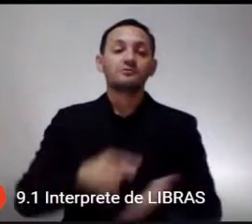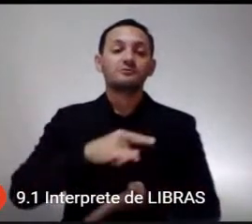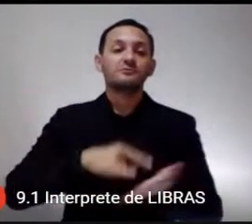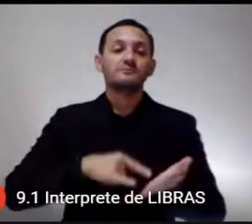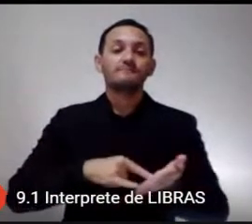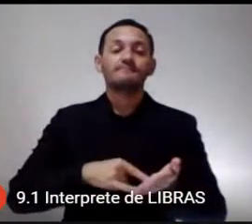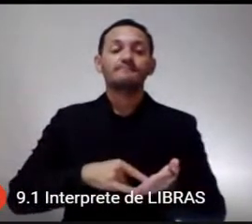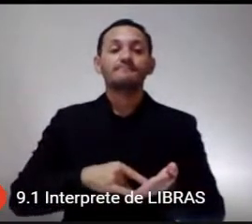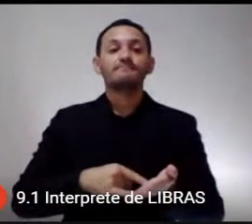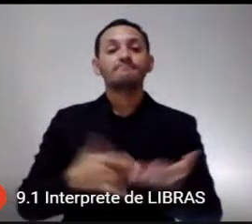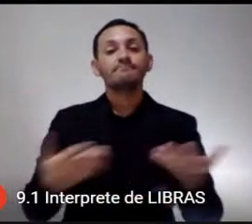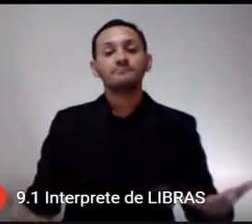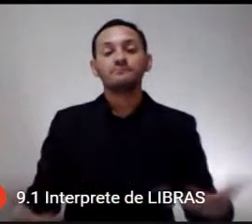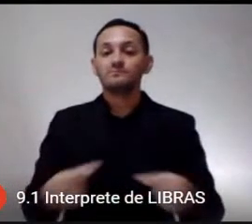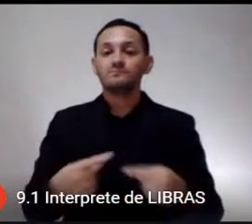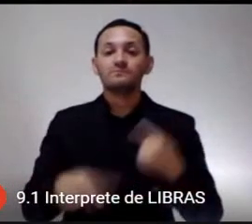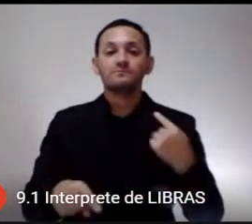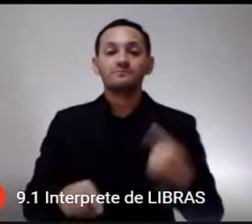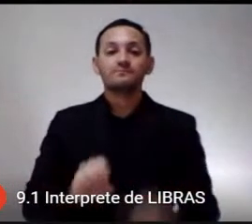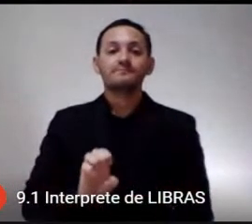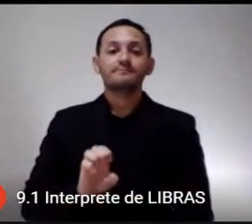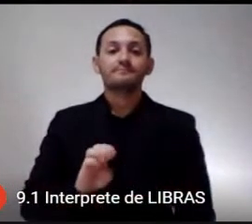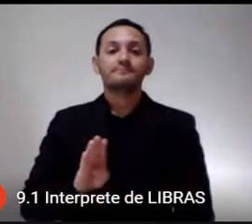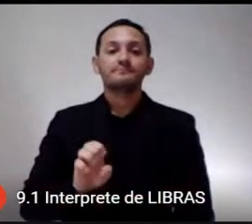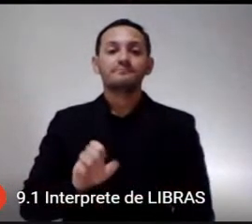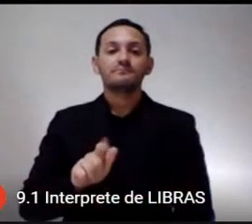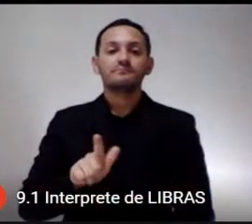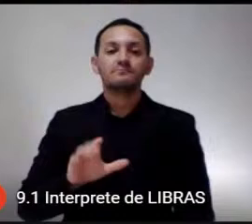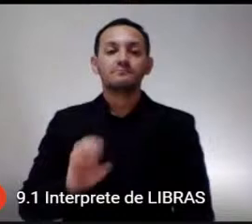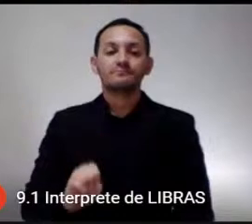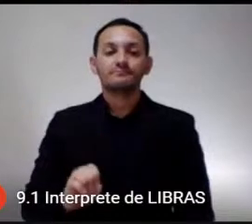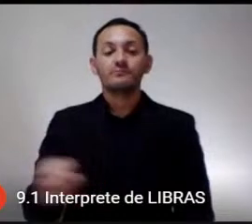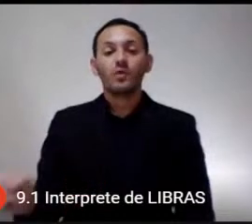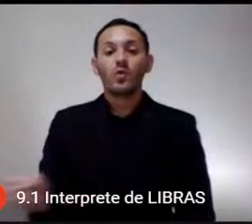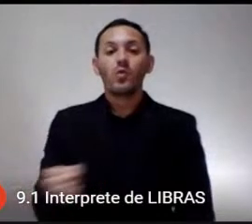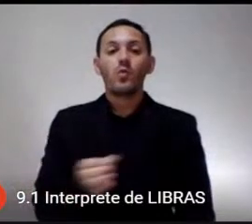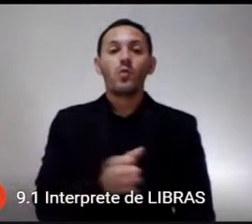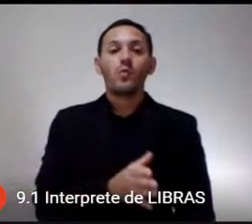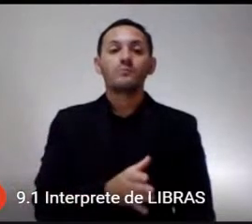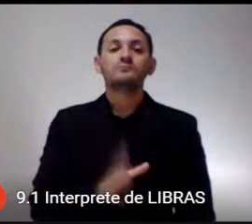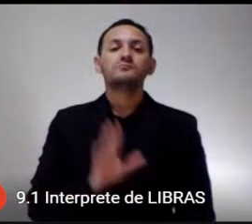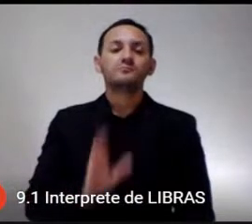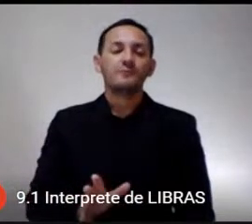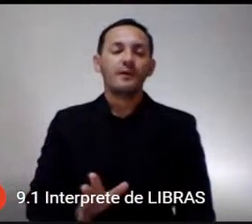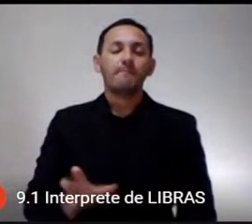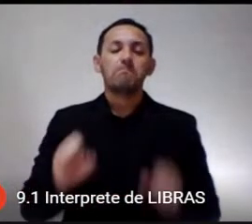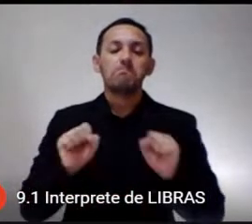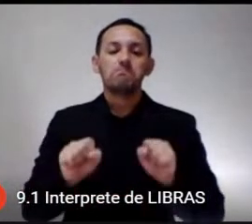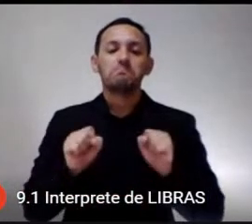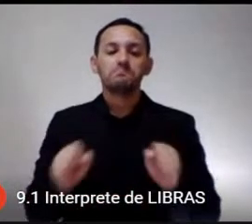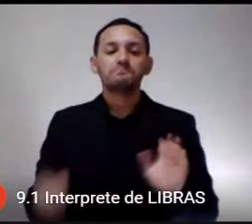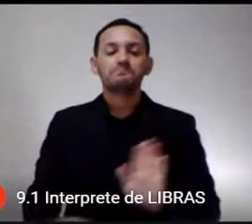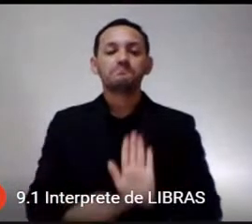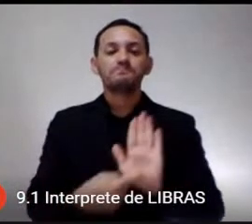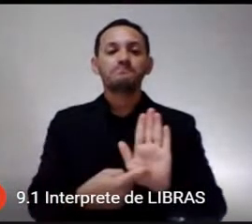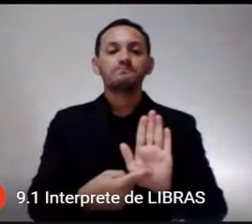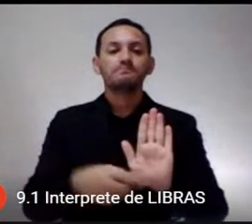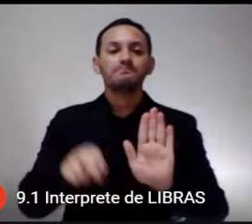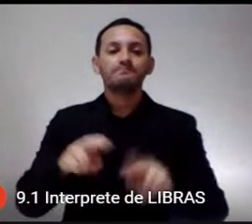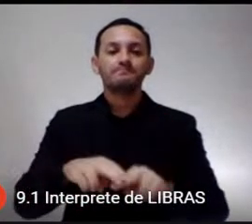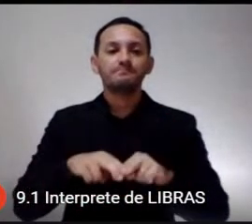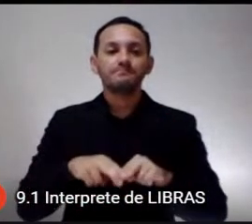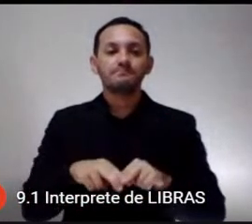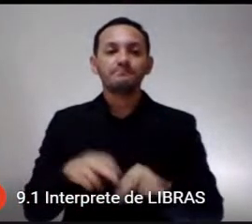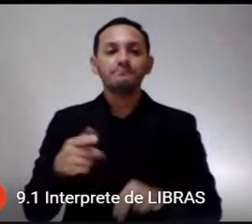de embargo de declaração, é um documento novo, não é um documento recente, é um documento que ele já poderia ter apresentado, então não é